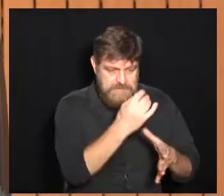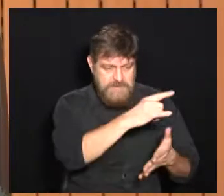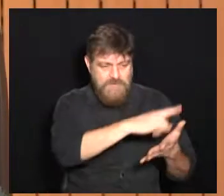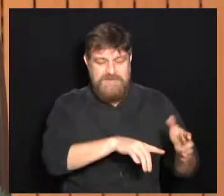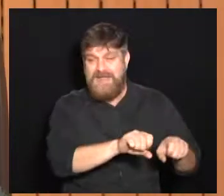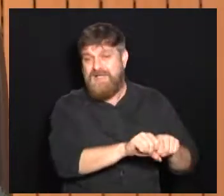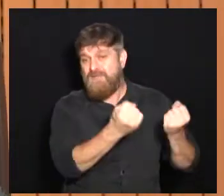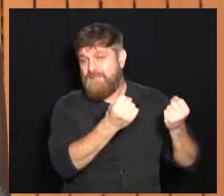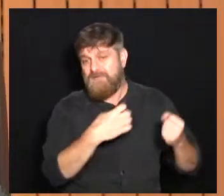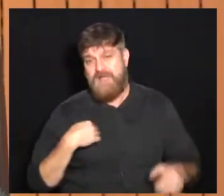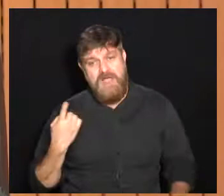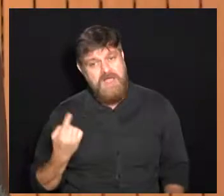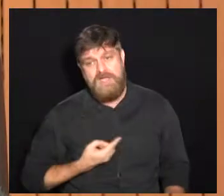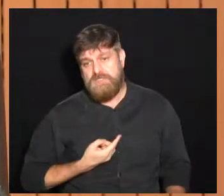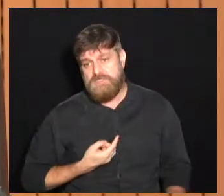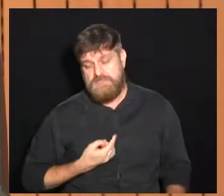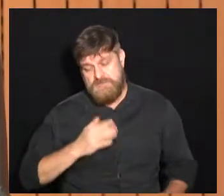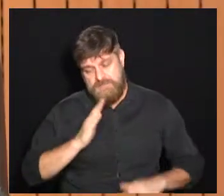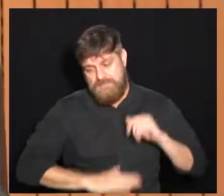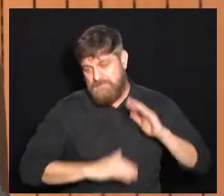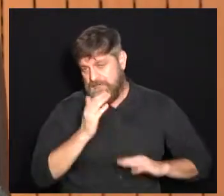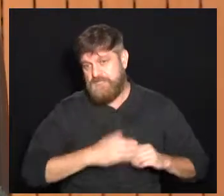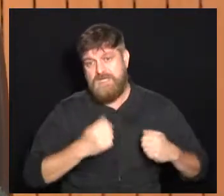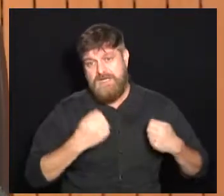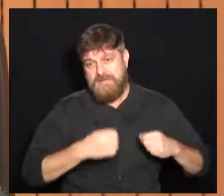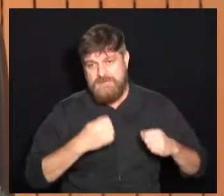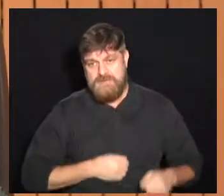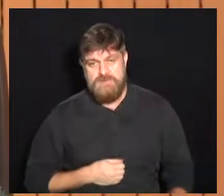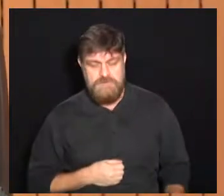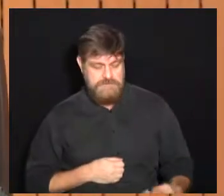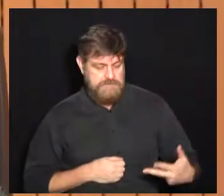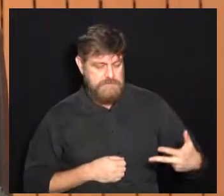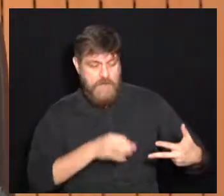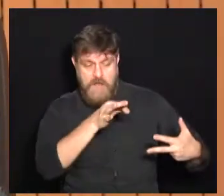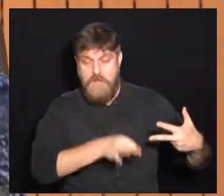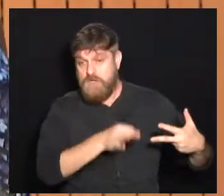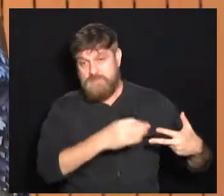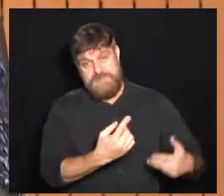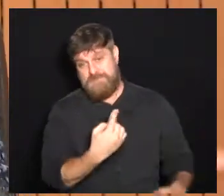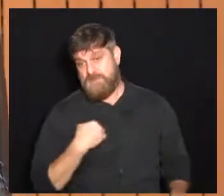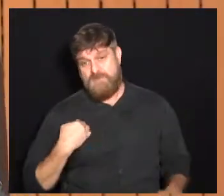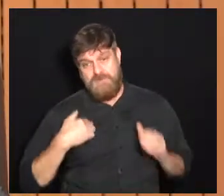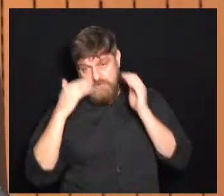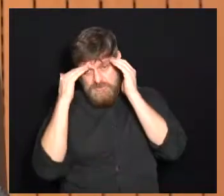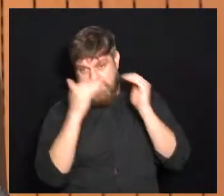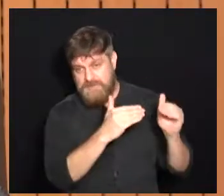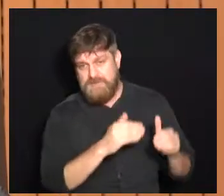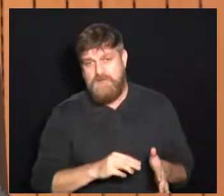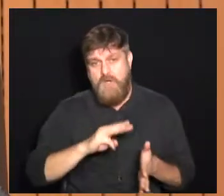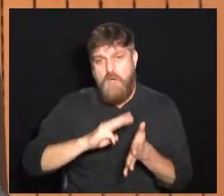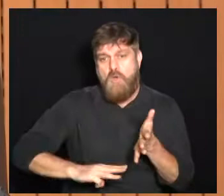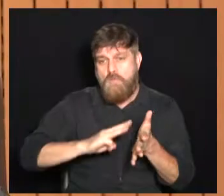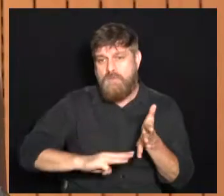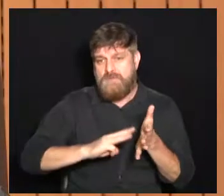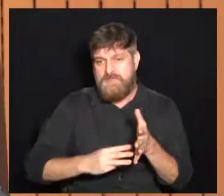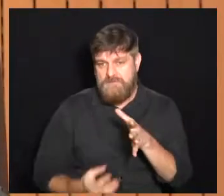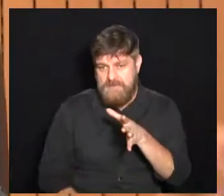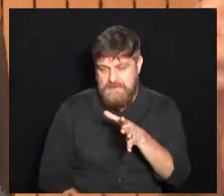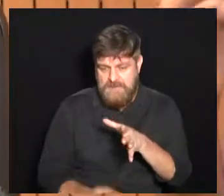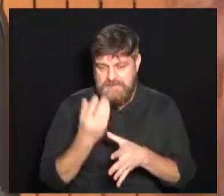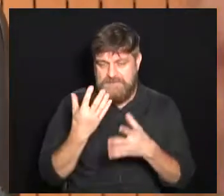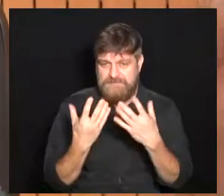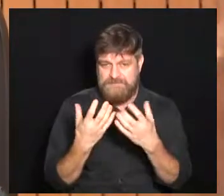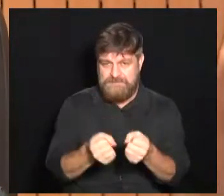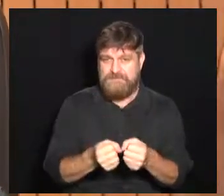e que nós tivemos que tomar atitude. Essa discussão desse modelo adotado, que foi